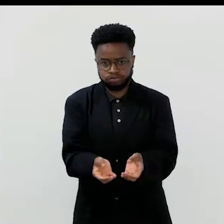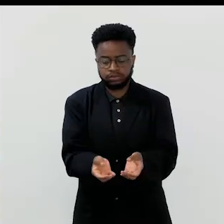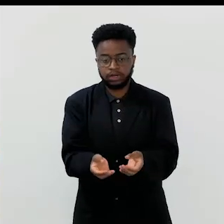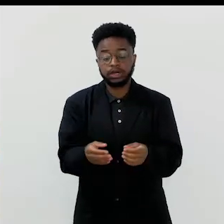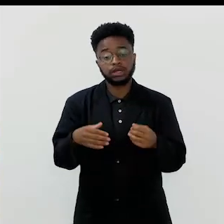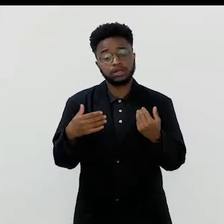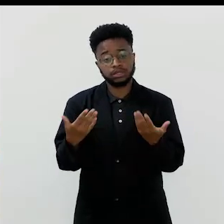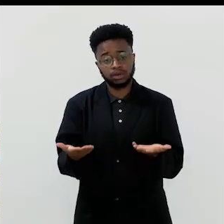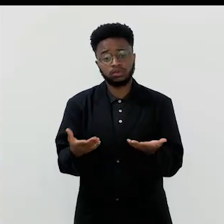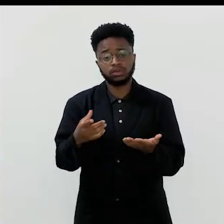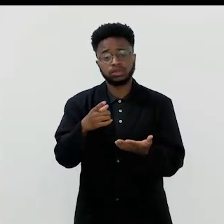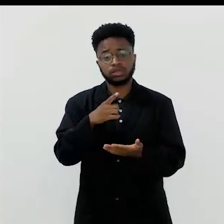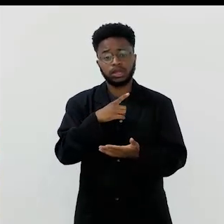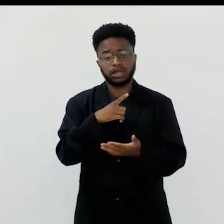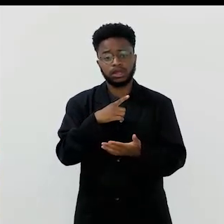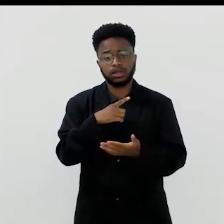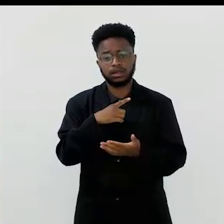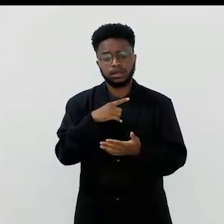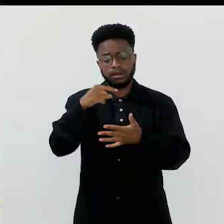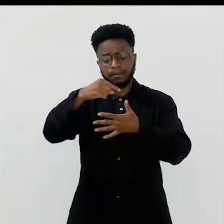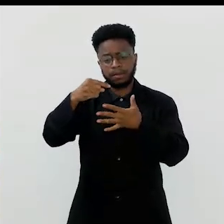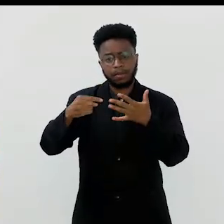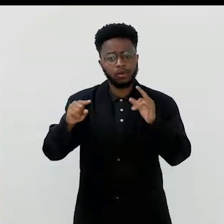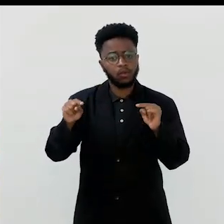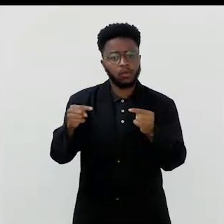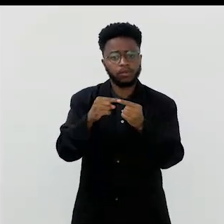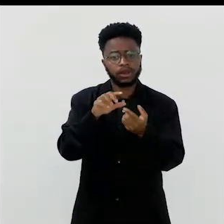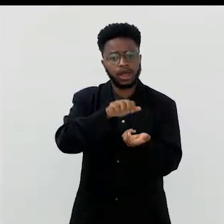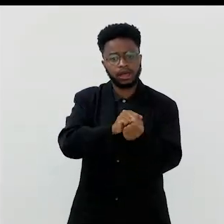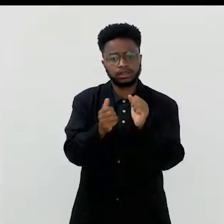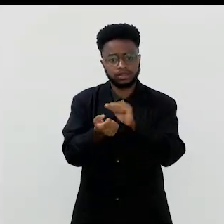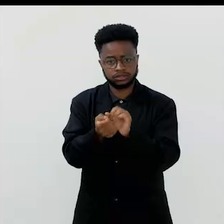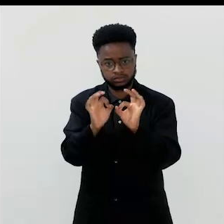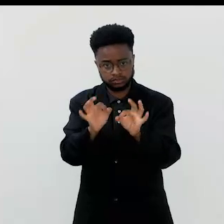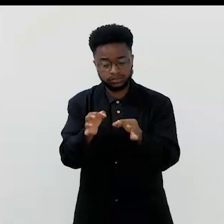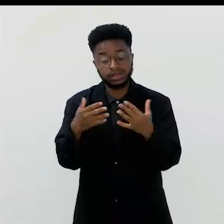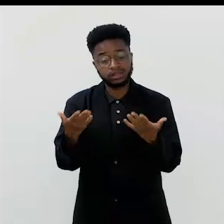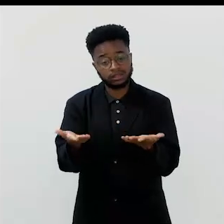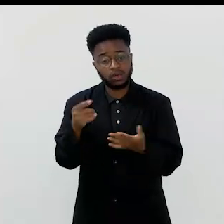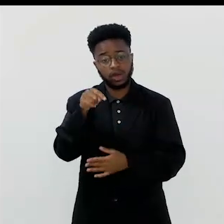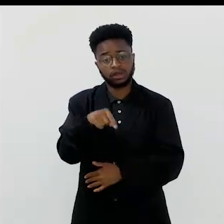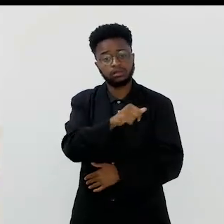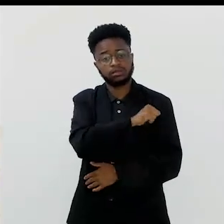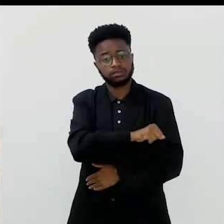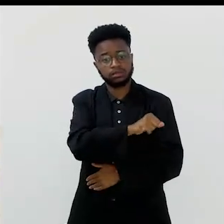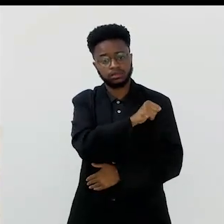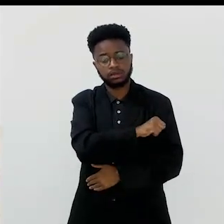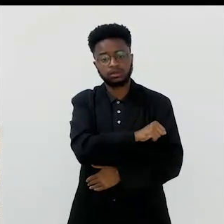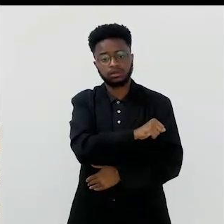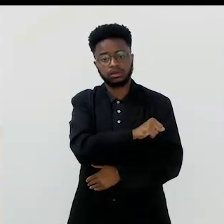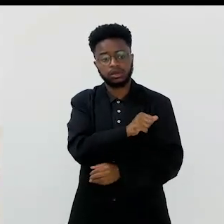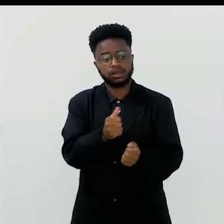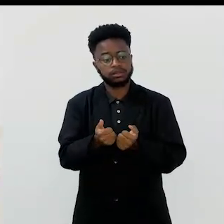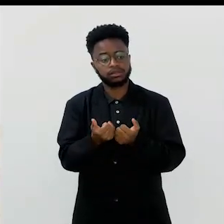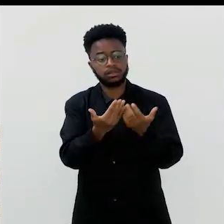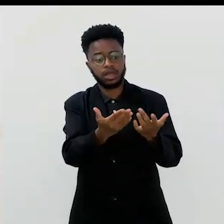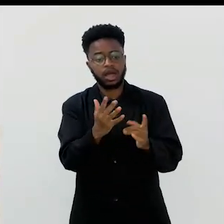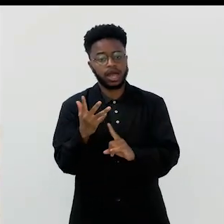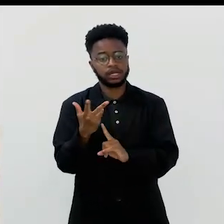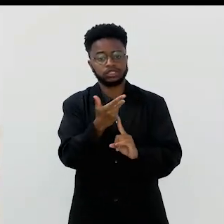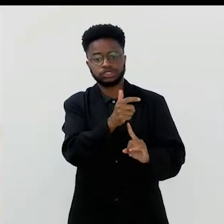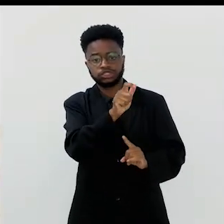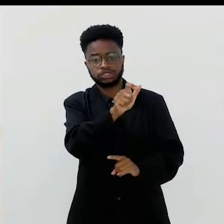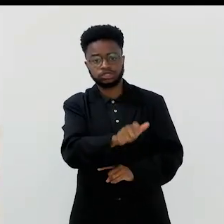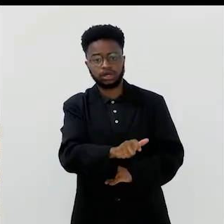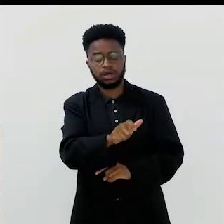de pneu. Então era tudo... Meio artesanal, né? Artesanal. Então, na verdade, o Rio de Janeiro dá para